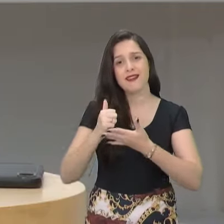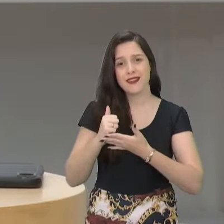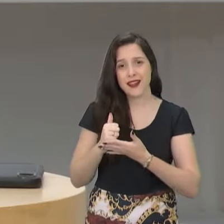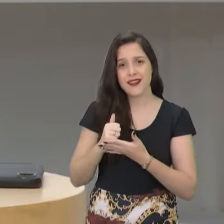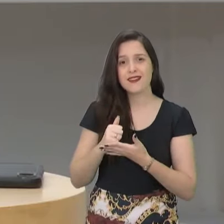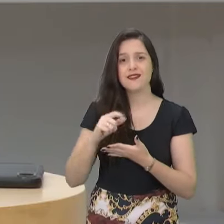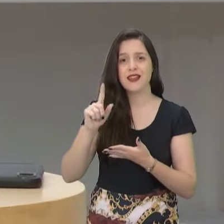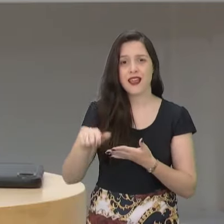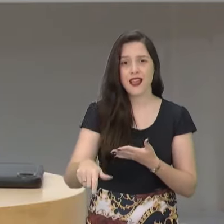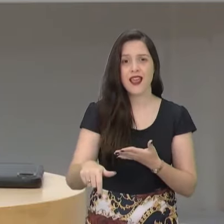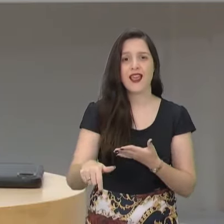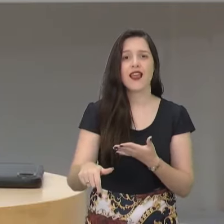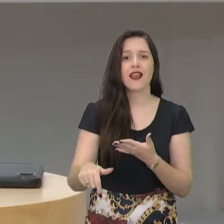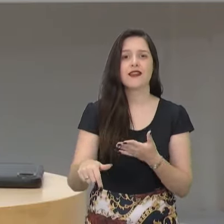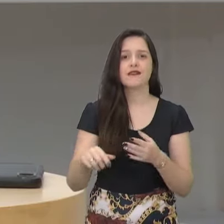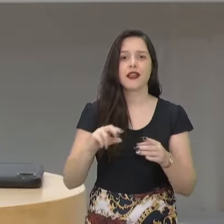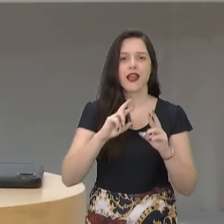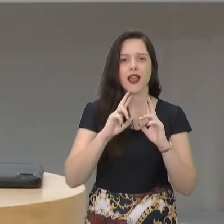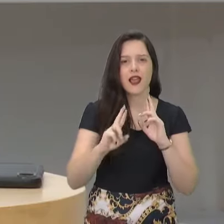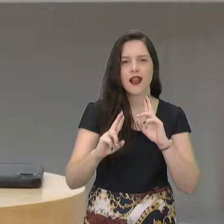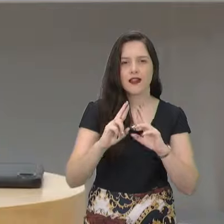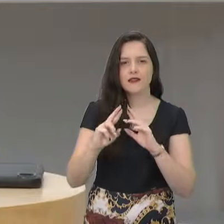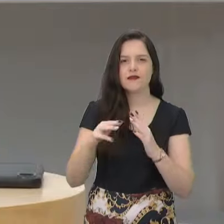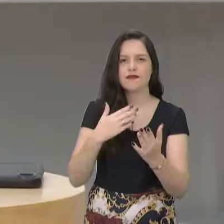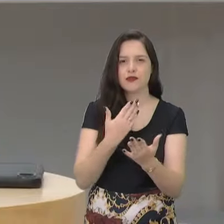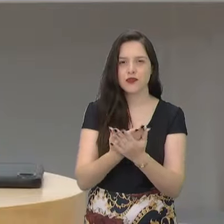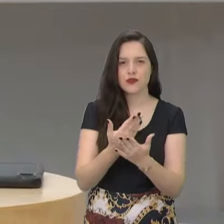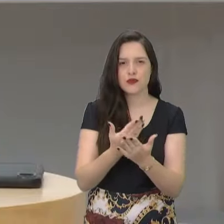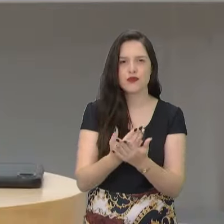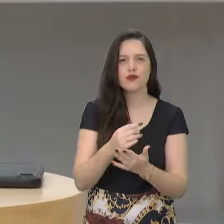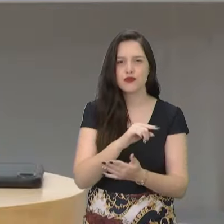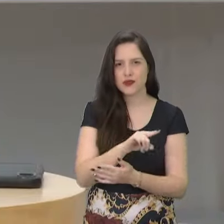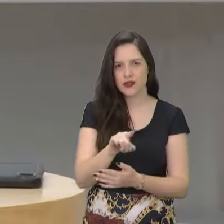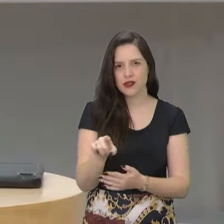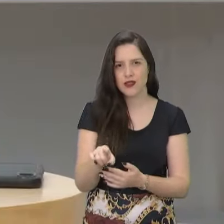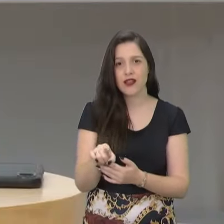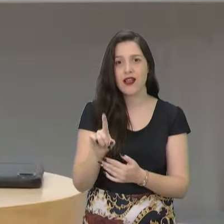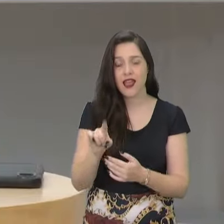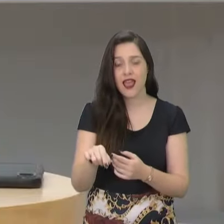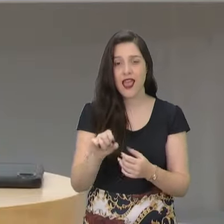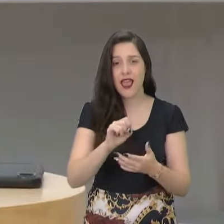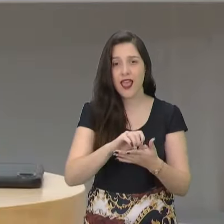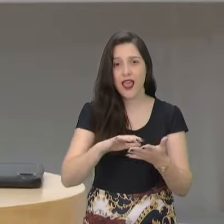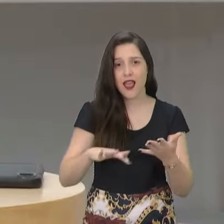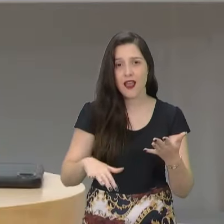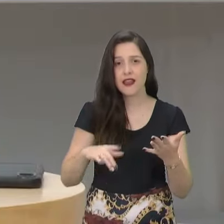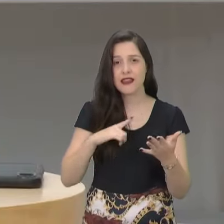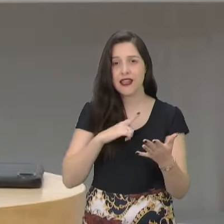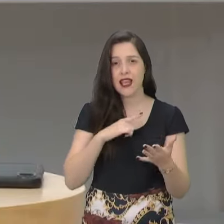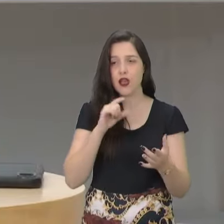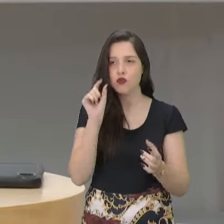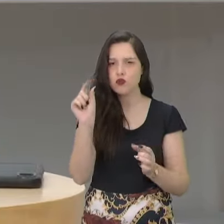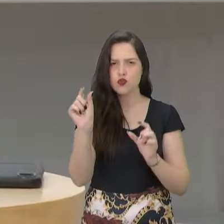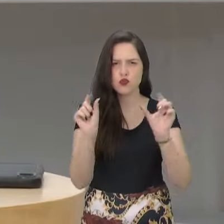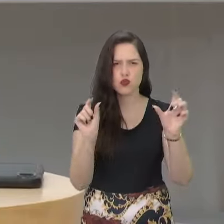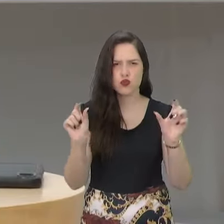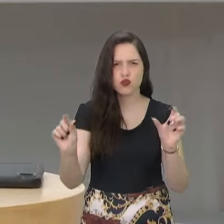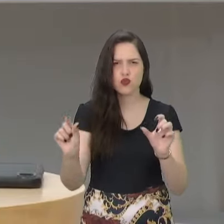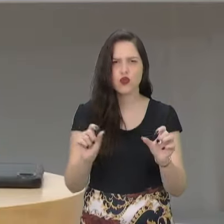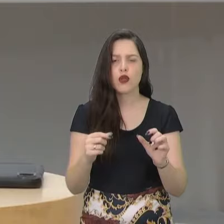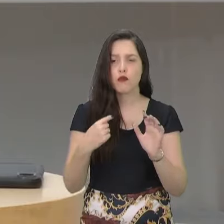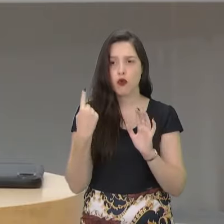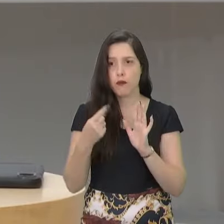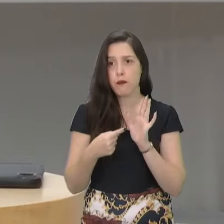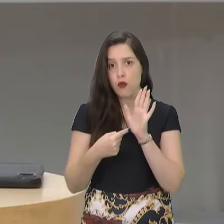essas habilidades relacionadas aos eixos estruturantes, tá? Essas habilidades, elas têm um código específico que eu vou passar para